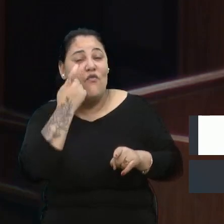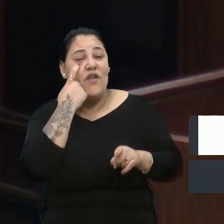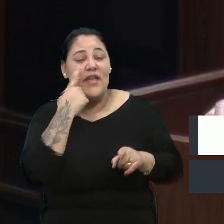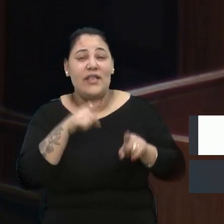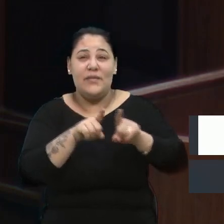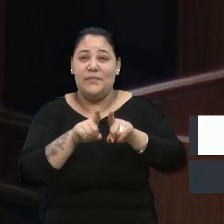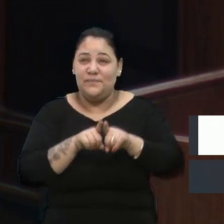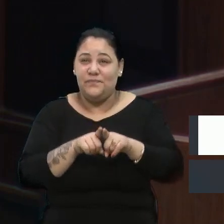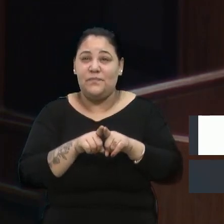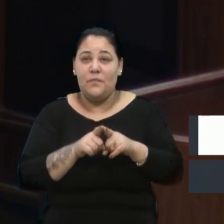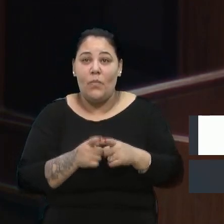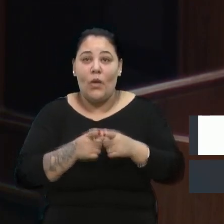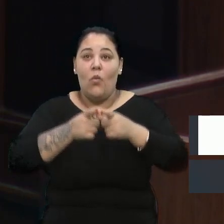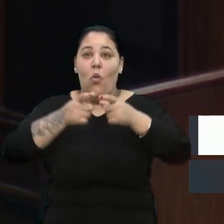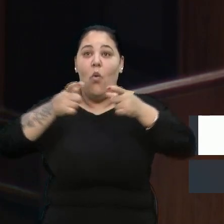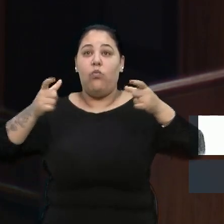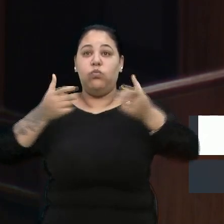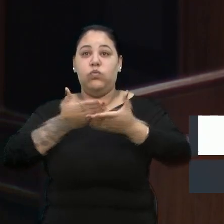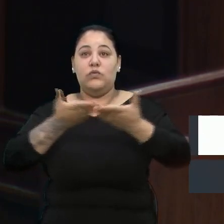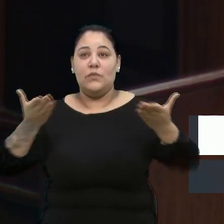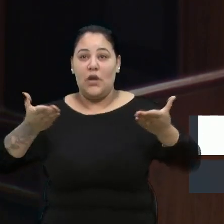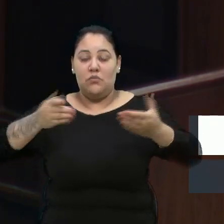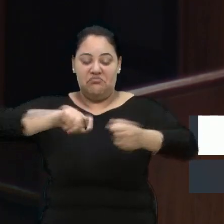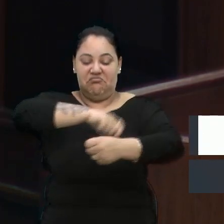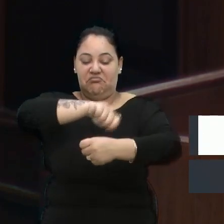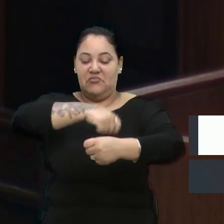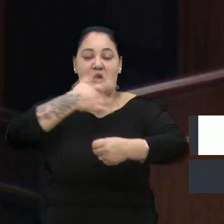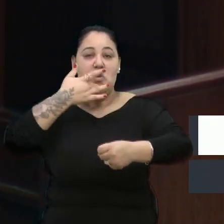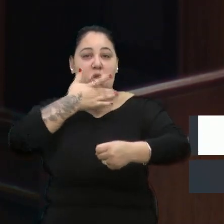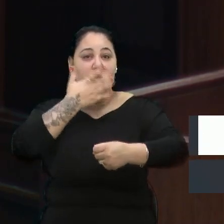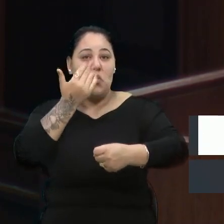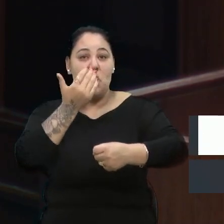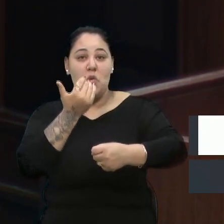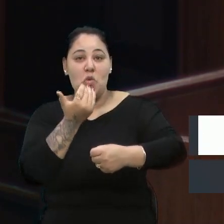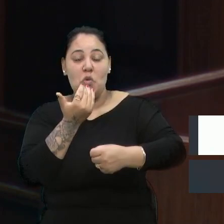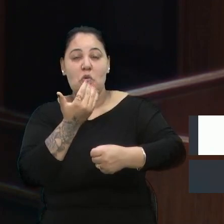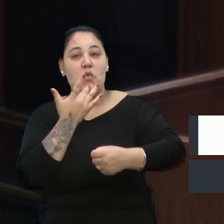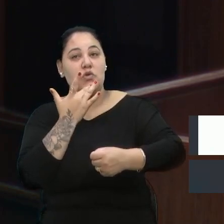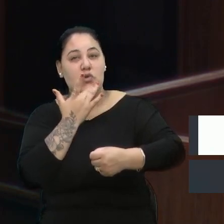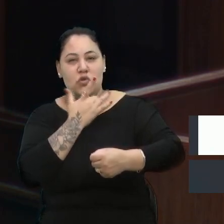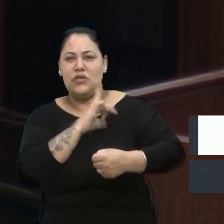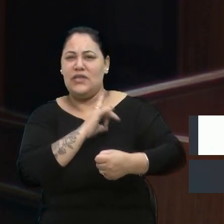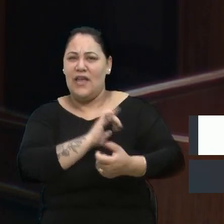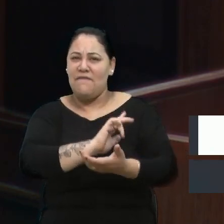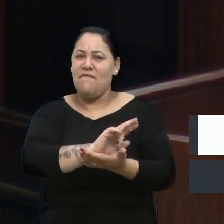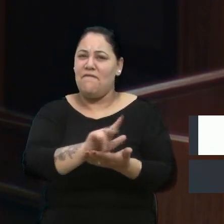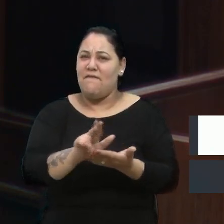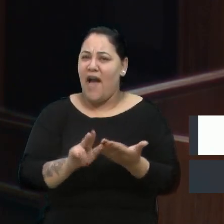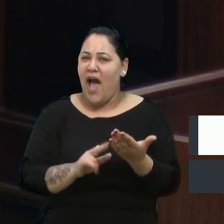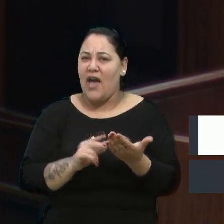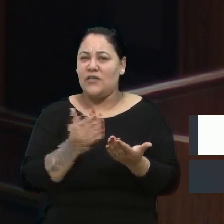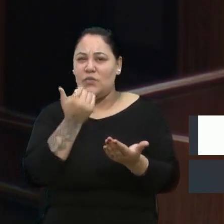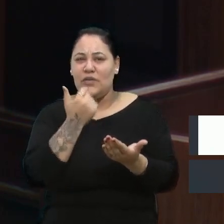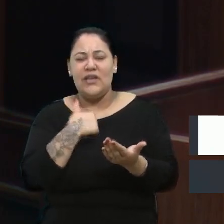um enorme espaço gastronômico muito bacana, com várias opções que tem ali. E até observei